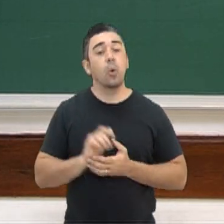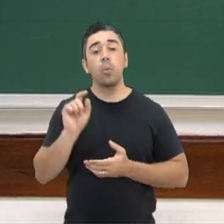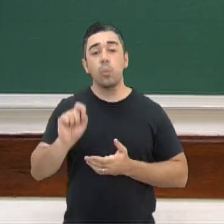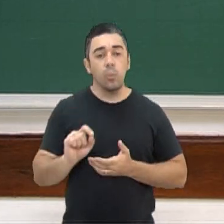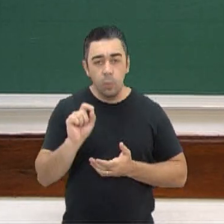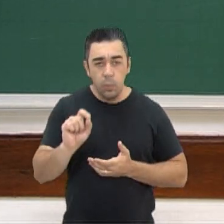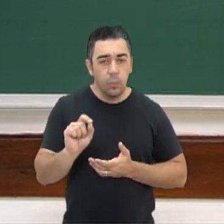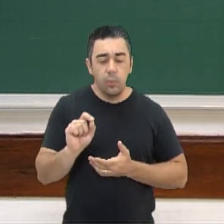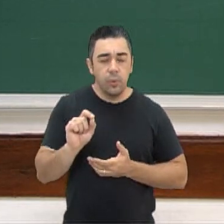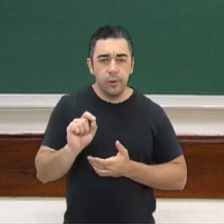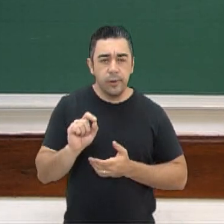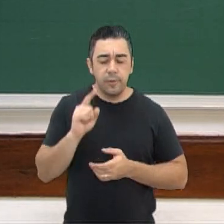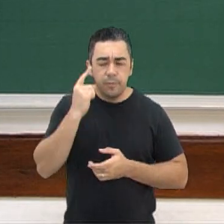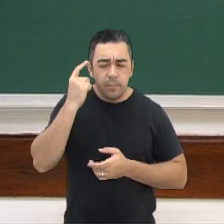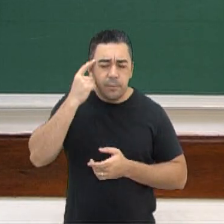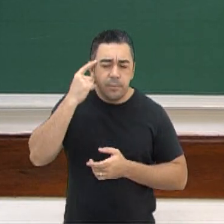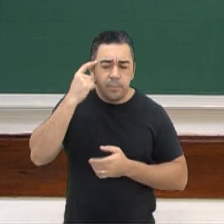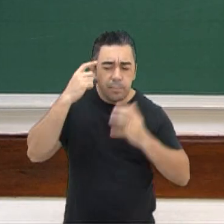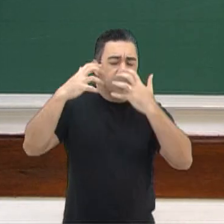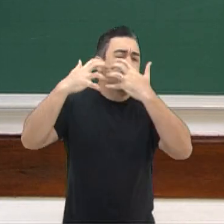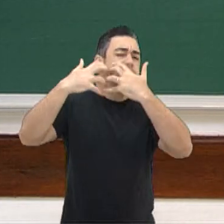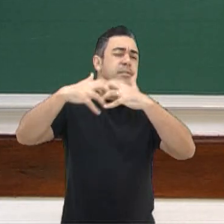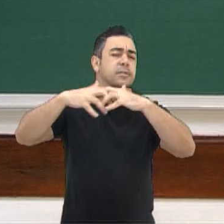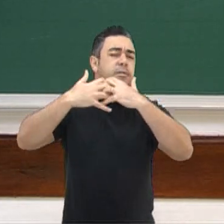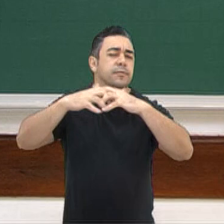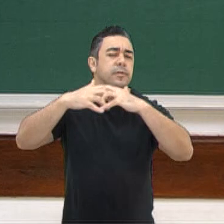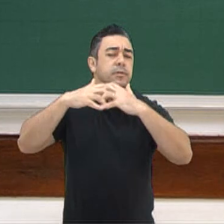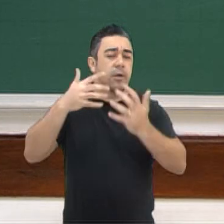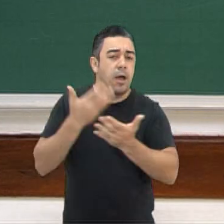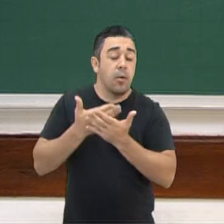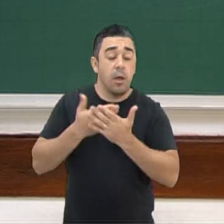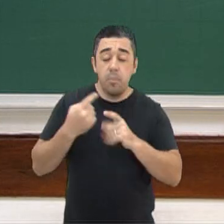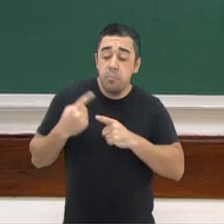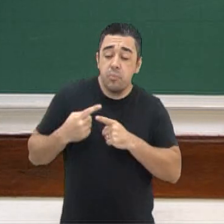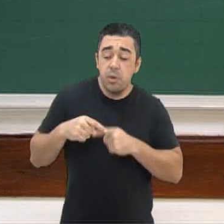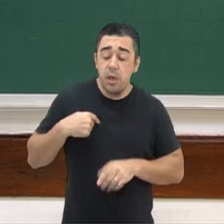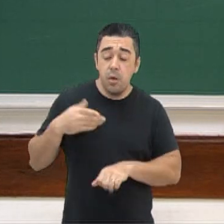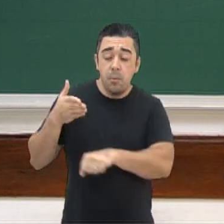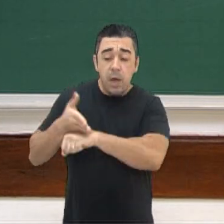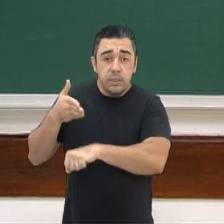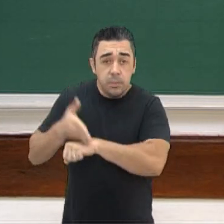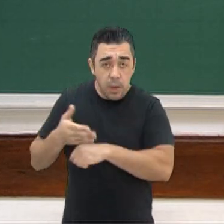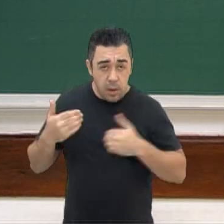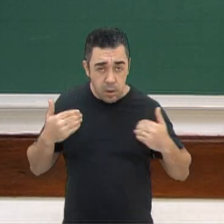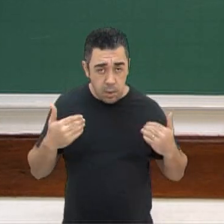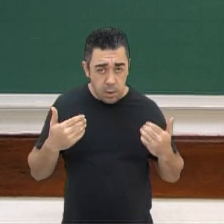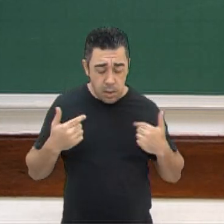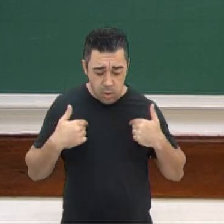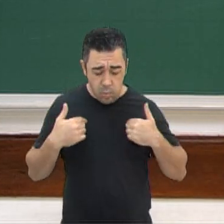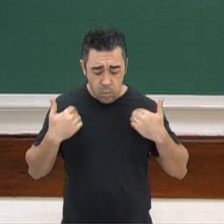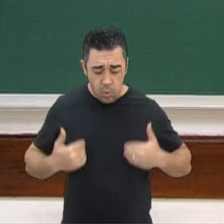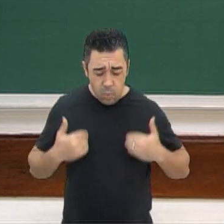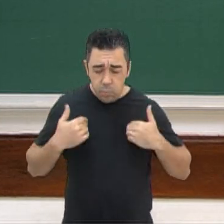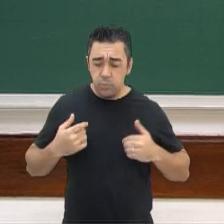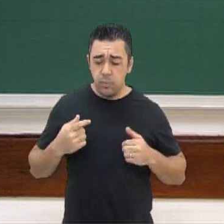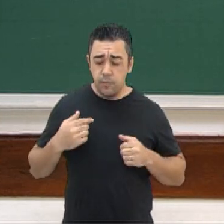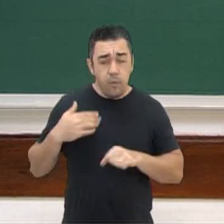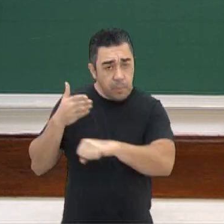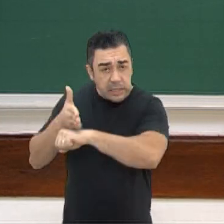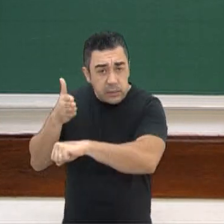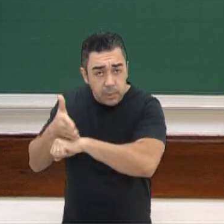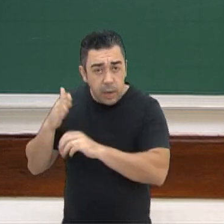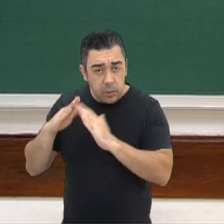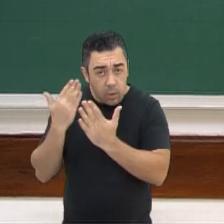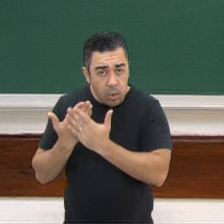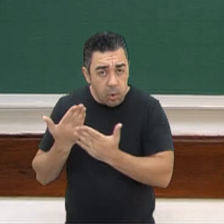destacar a reflexão nas aulas. Então, eu vou fazer as práticas corporais, eu vou participar das aulas na escola, mas é